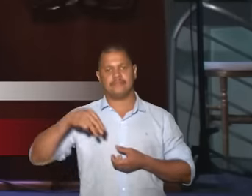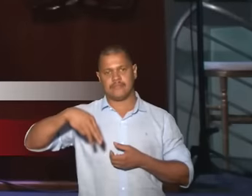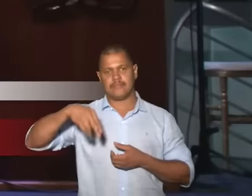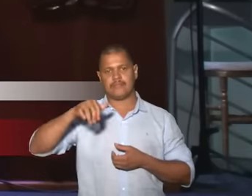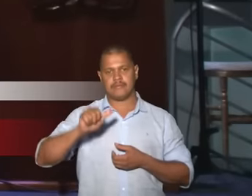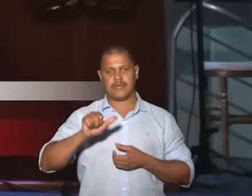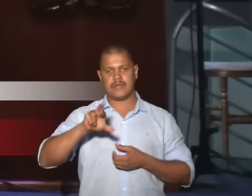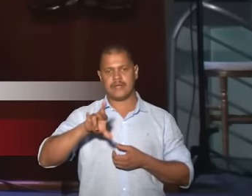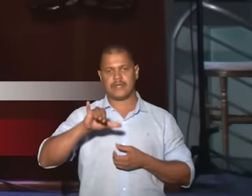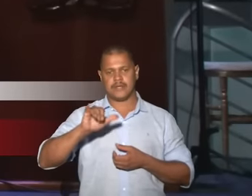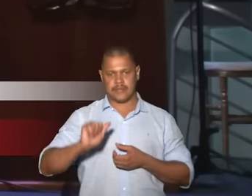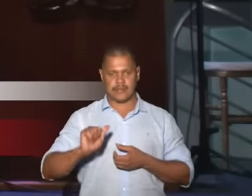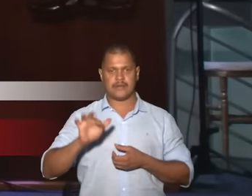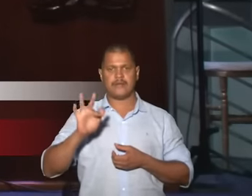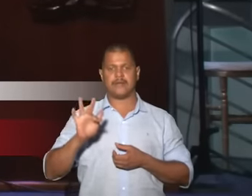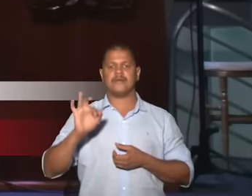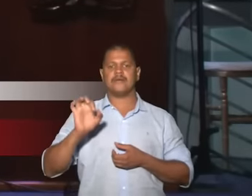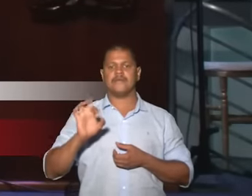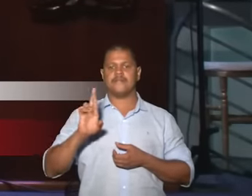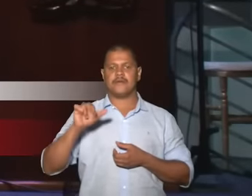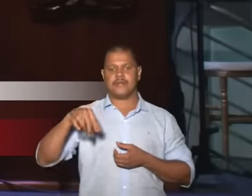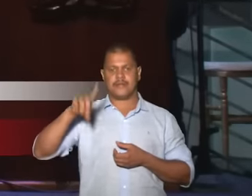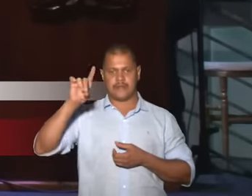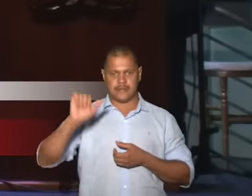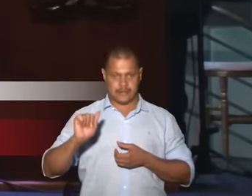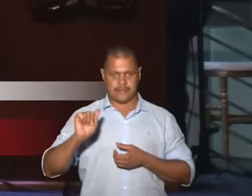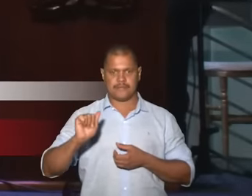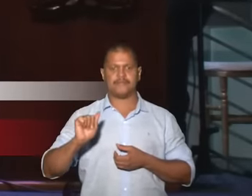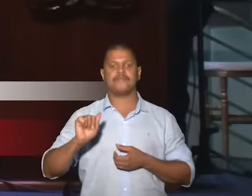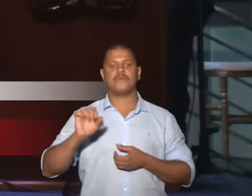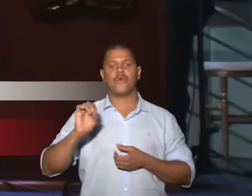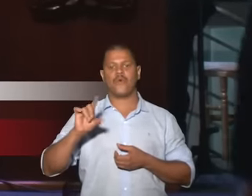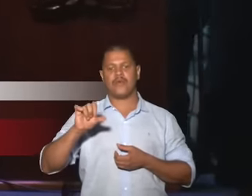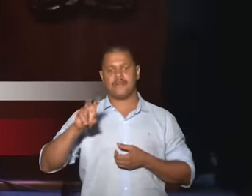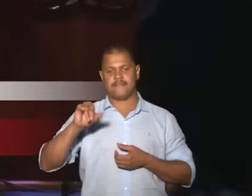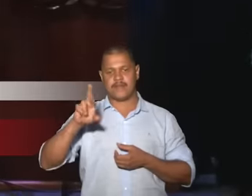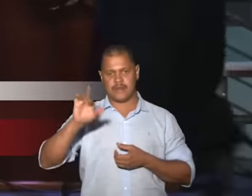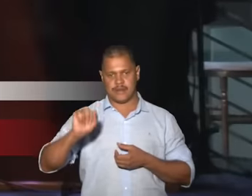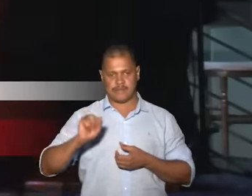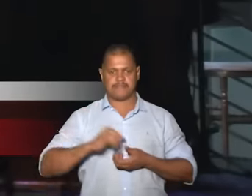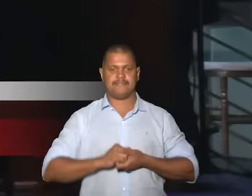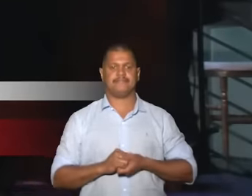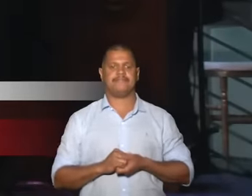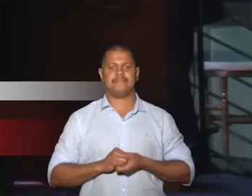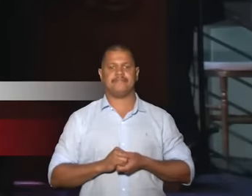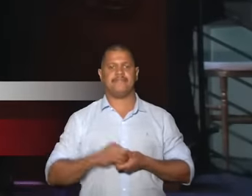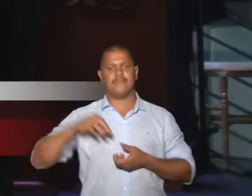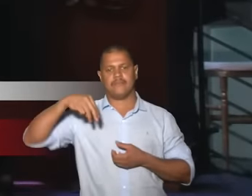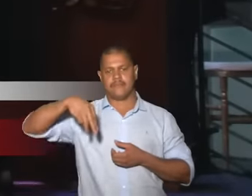Maria Fernanda de Oliveira Ruas.